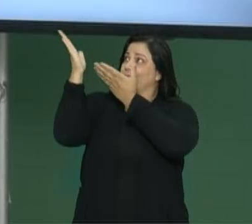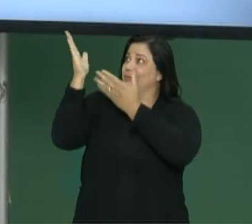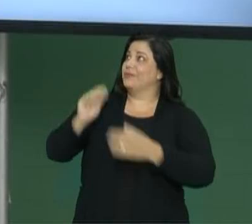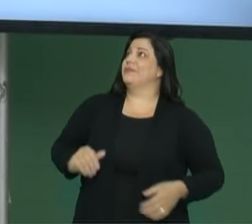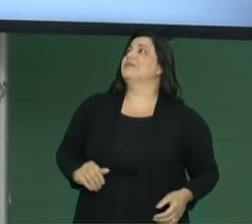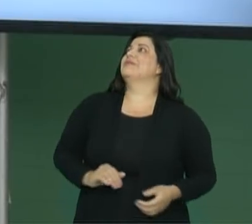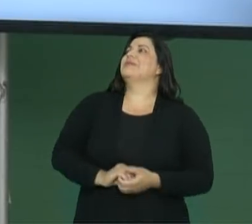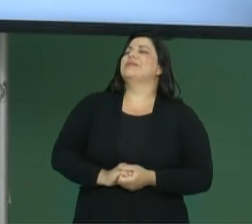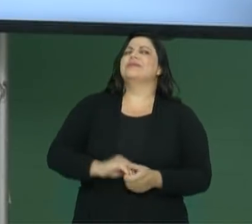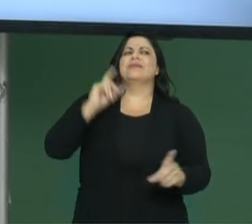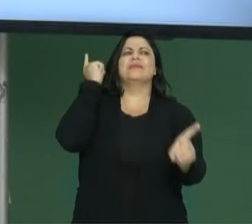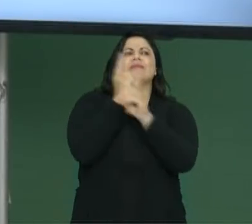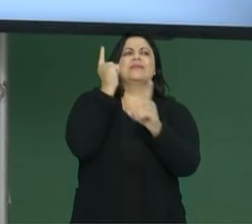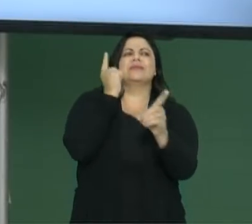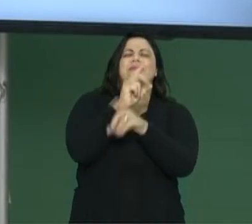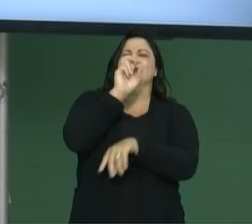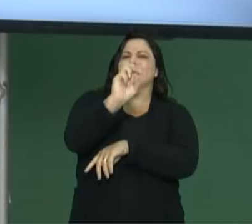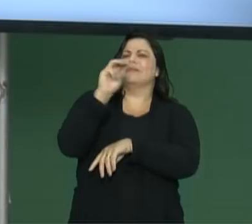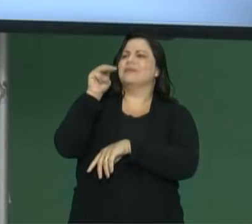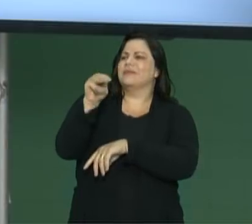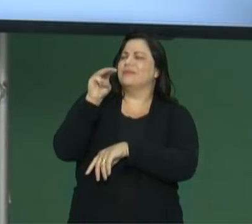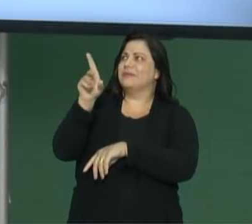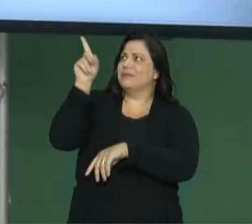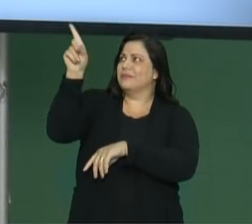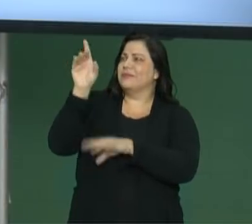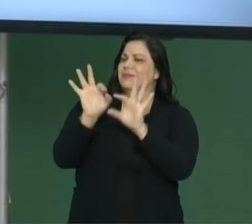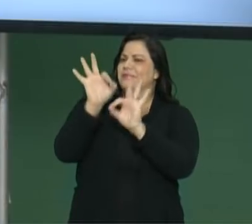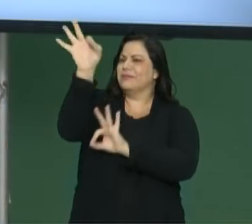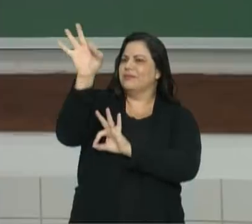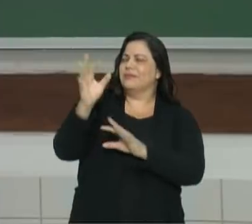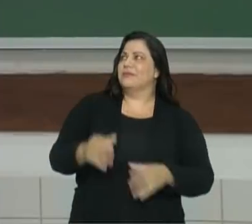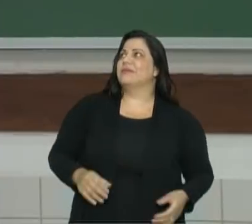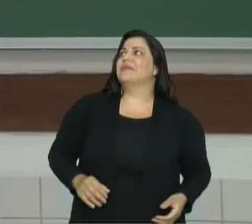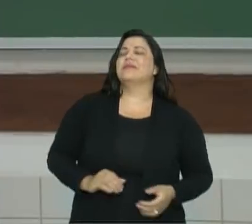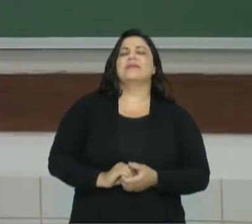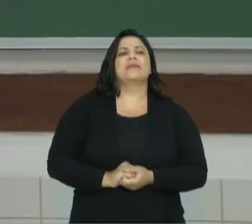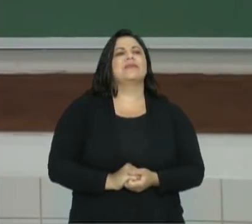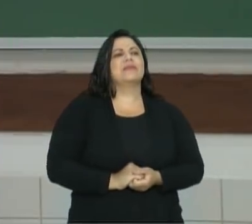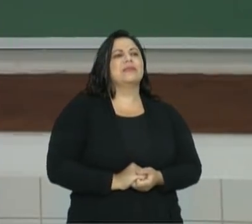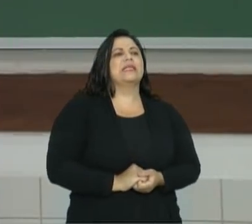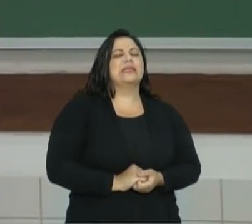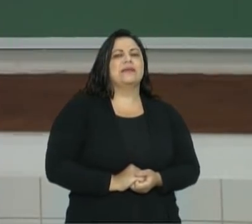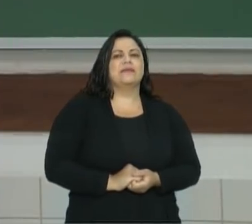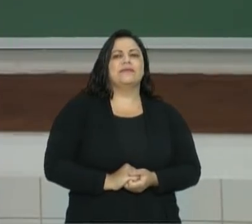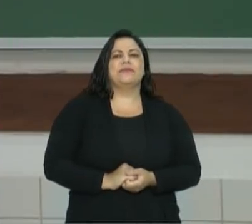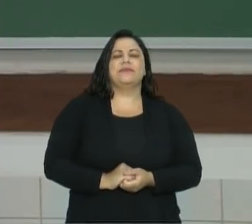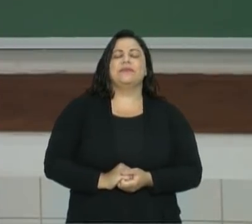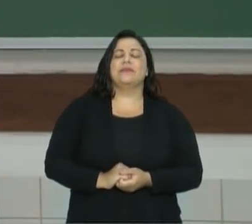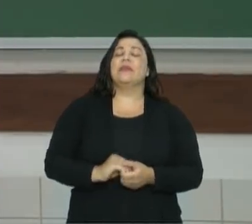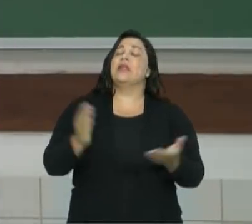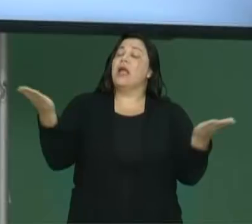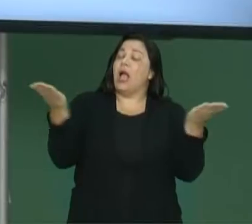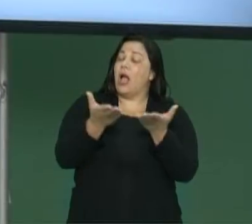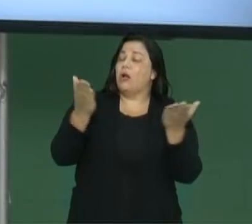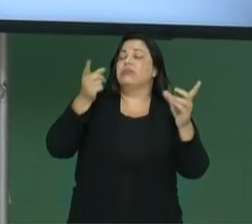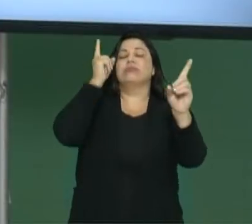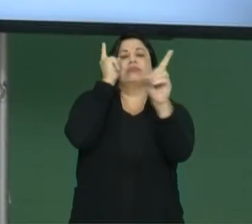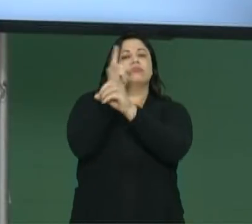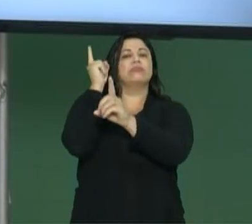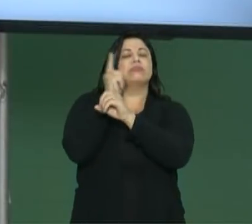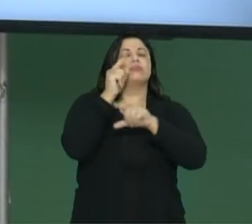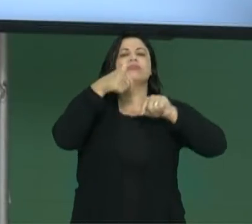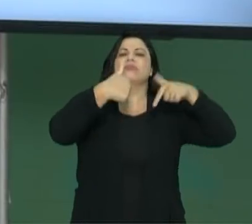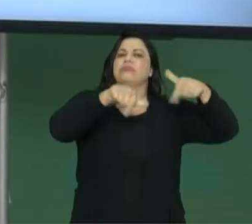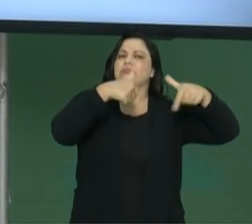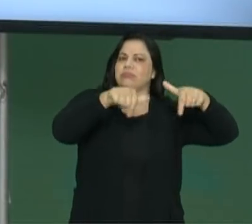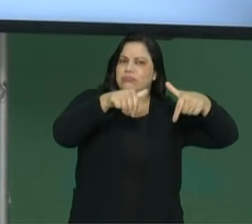de 5 metros. Ok? Bem de boa. Agora, com esse deslocamento, nós vamos achar o trabalho que ele